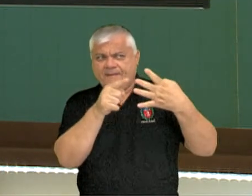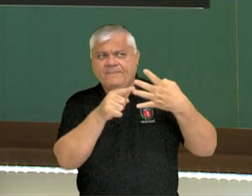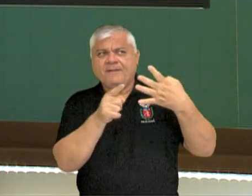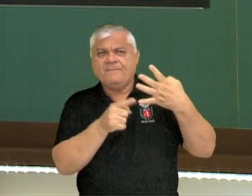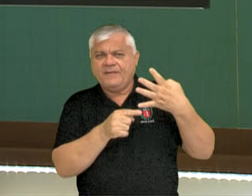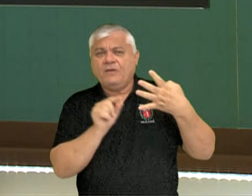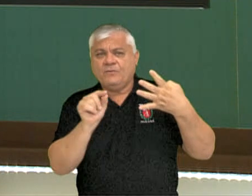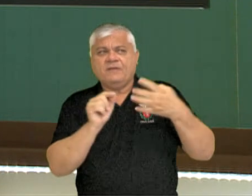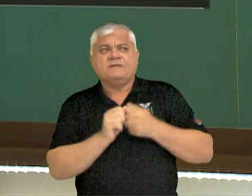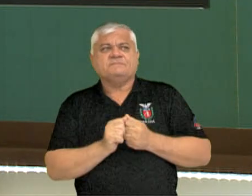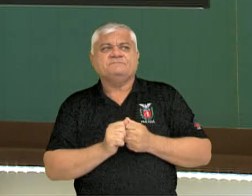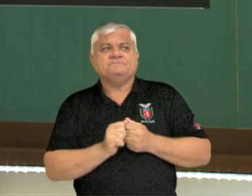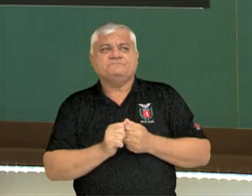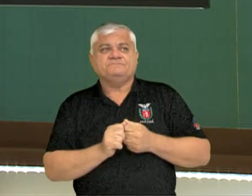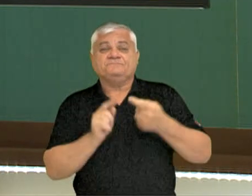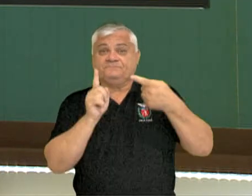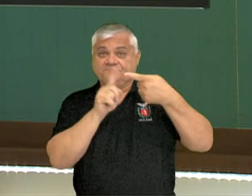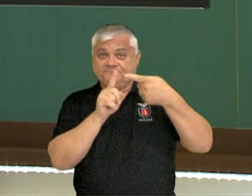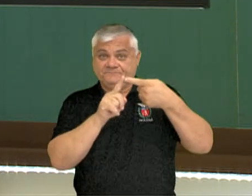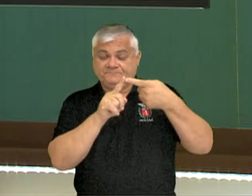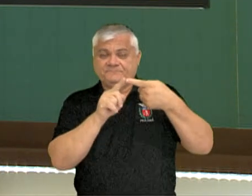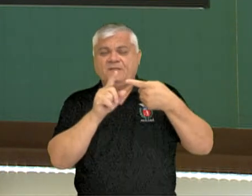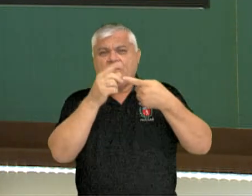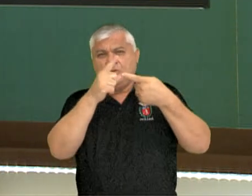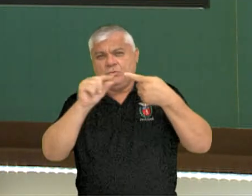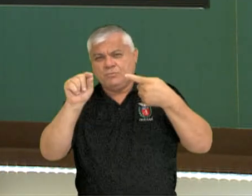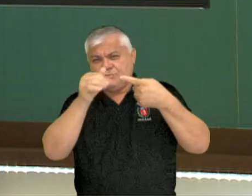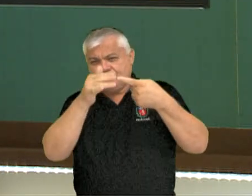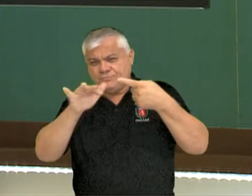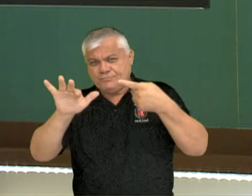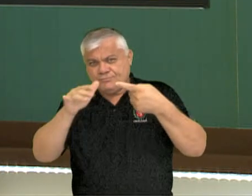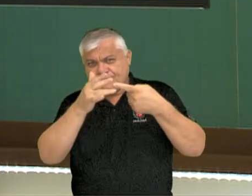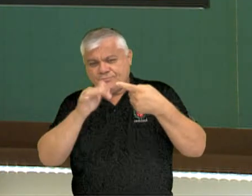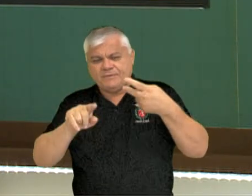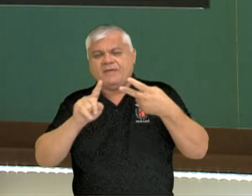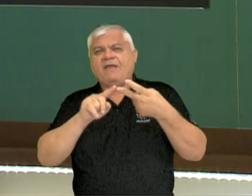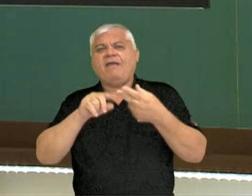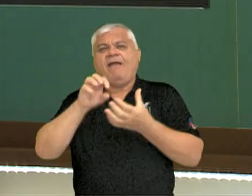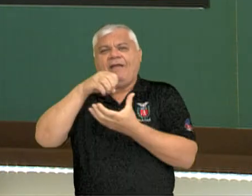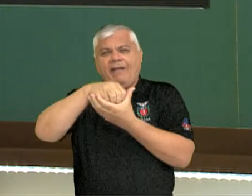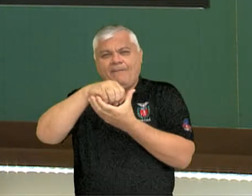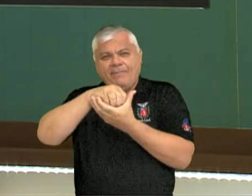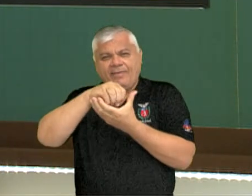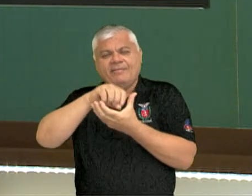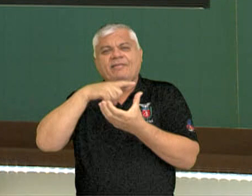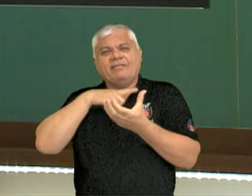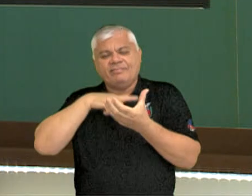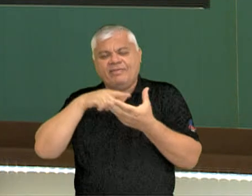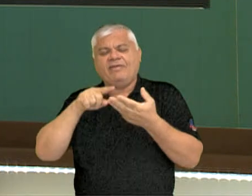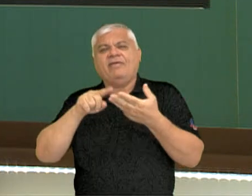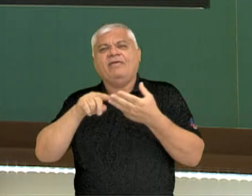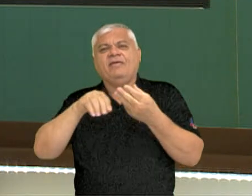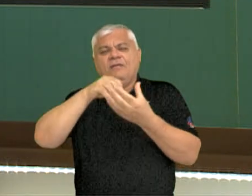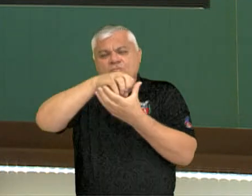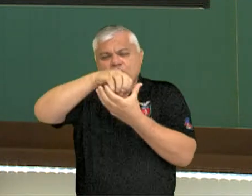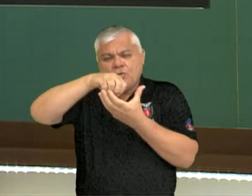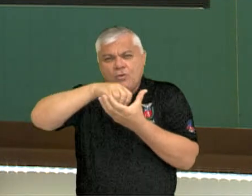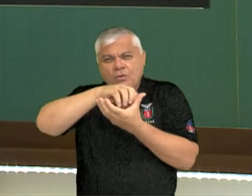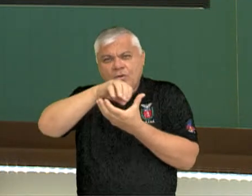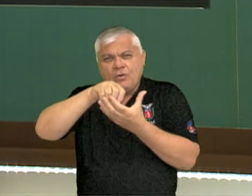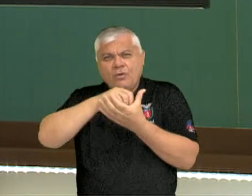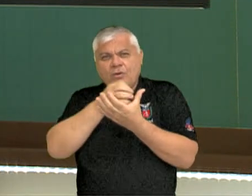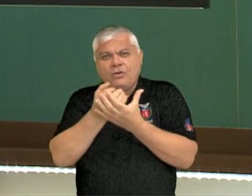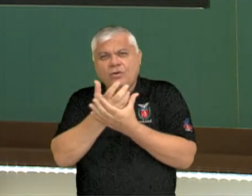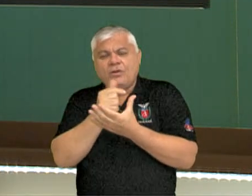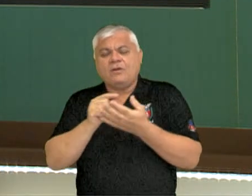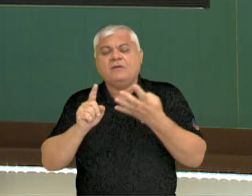viu, existe produção de esporos, existe produção de gametas, formação de indivíduos haploides e